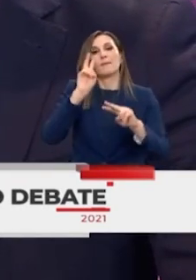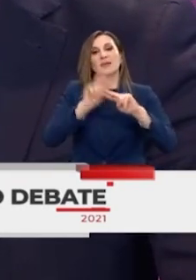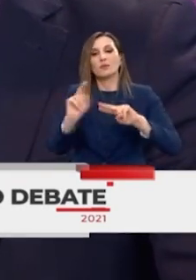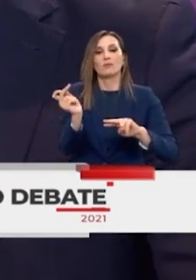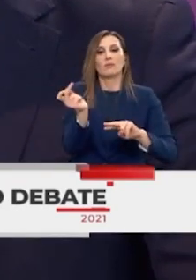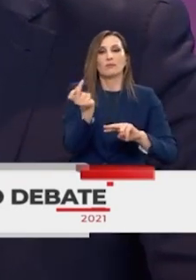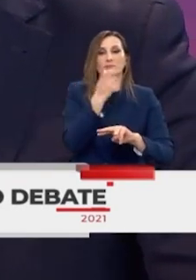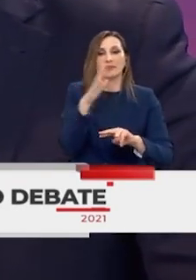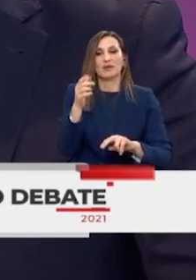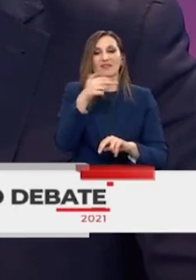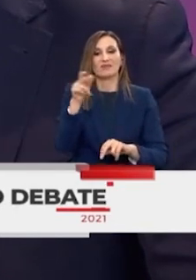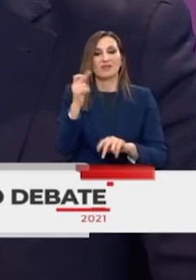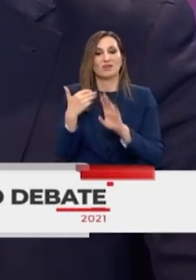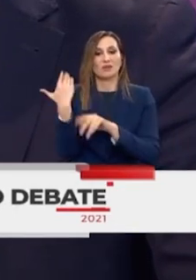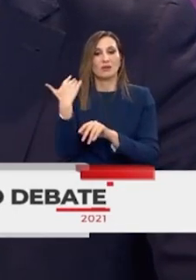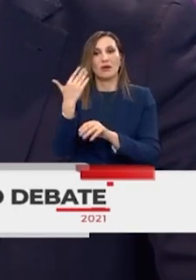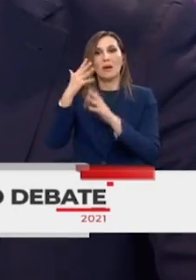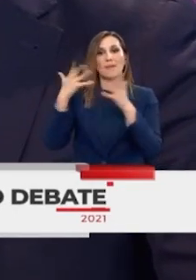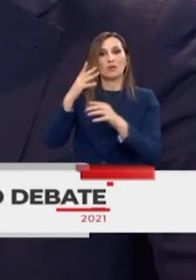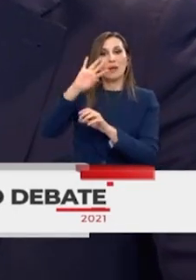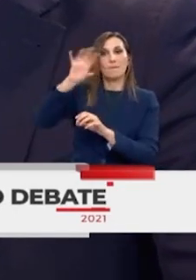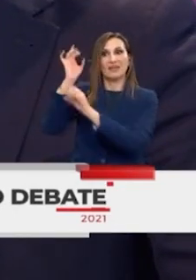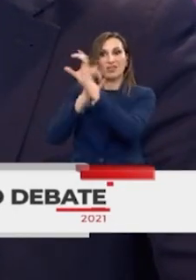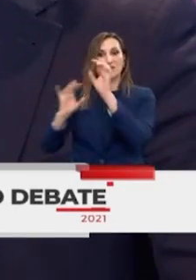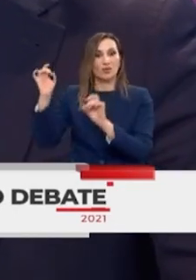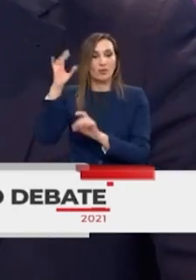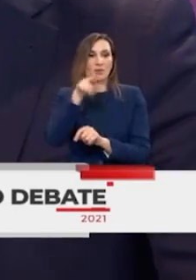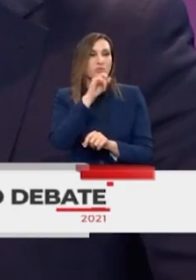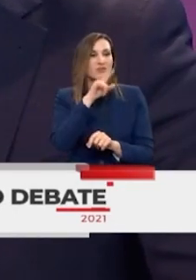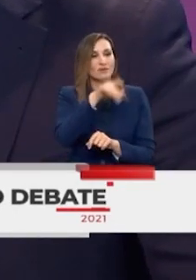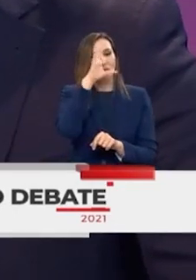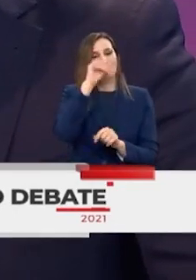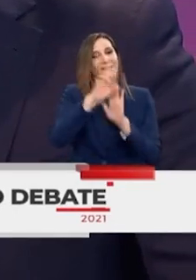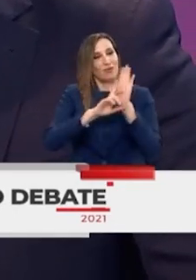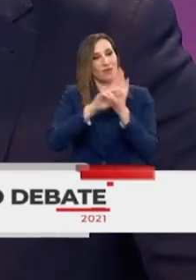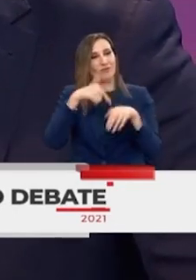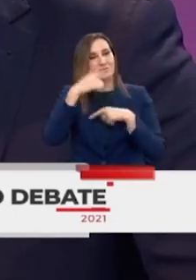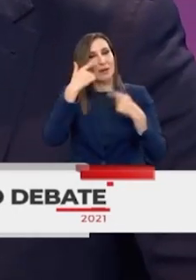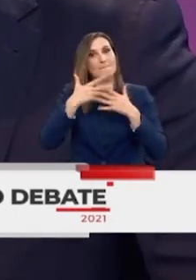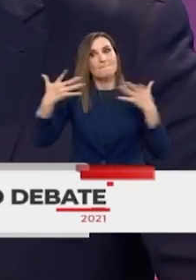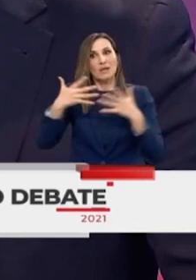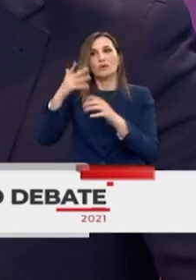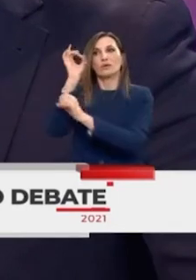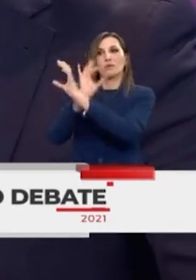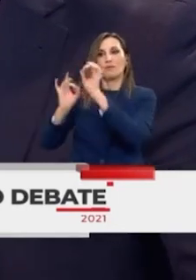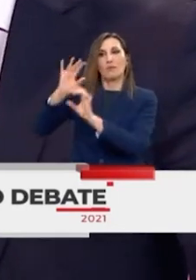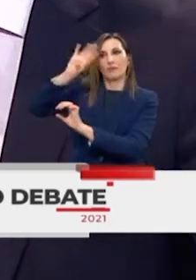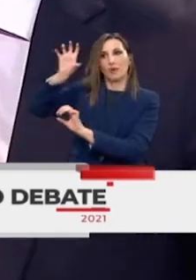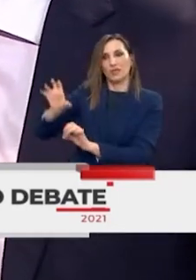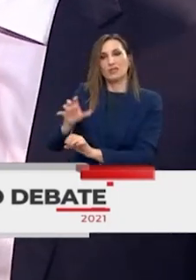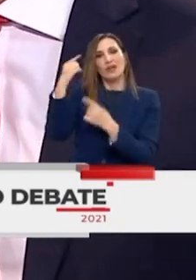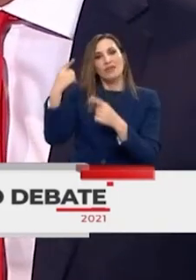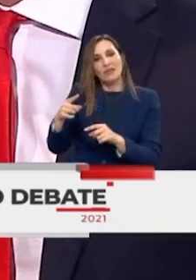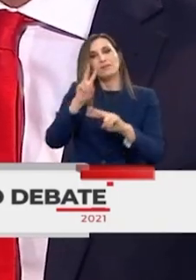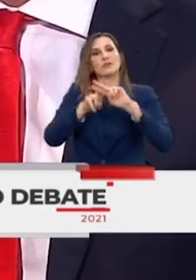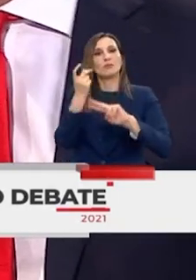até 500 anos. A maioria dos países da Europa tem prisão perpétua. A doutora Ana Gomes talvez não saiba isto, mas eu amanhã mando-lhe o relatório. A maioria dos países da União Europeia tem prisão perpétua. Espanha